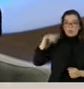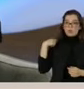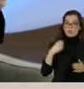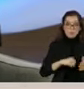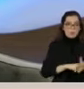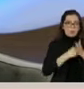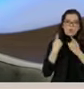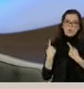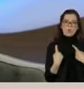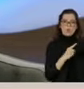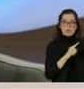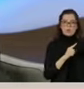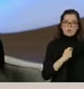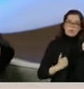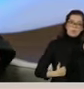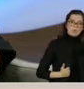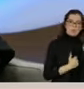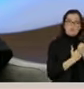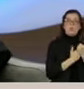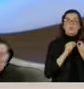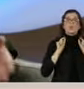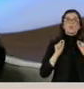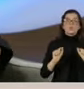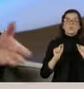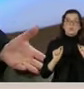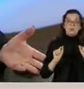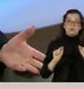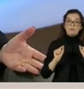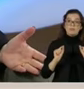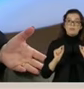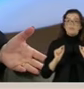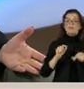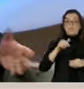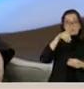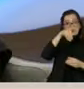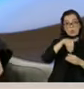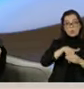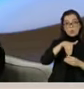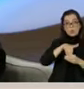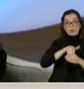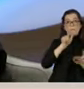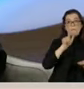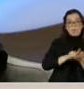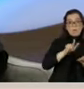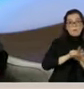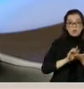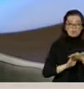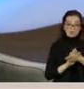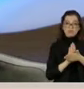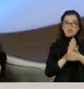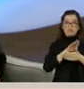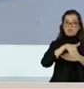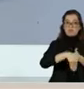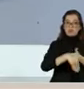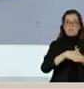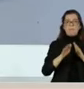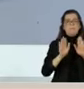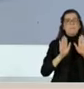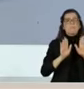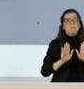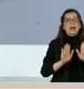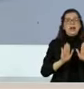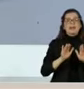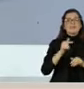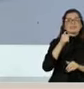favor de uma uma do voto impresso mas depois disso se passaram sete anos onde nós fizemos audiências públicas o